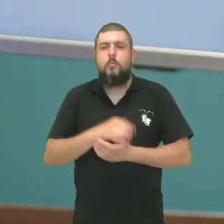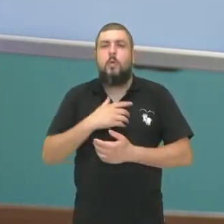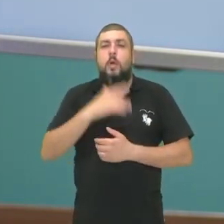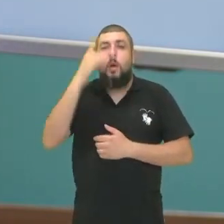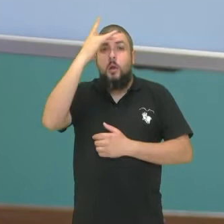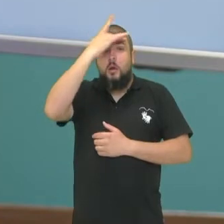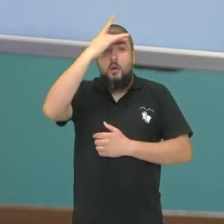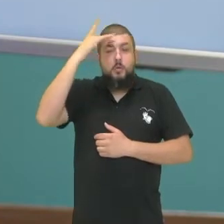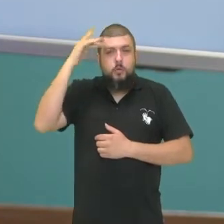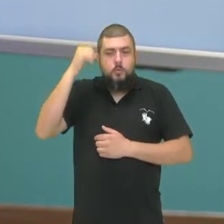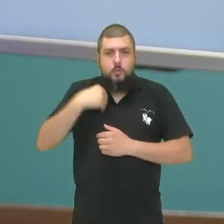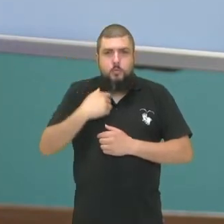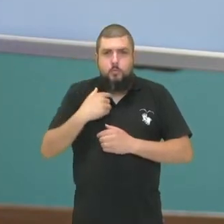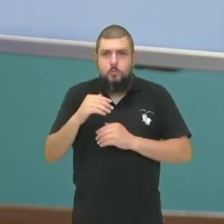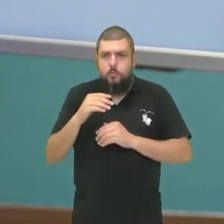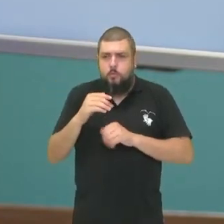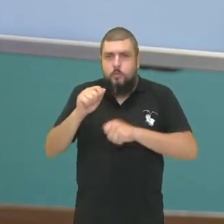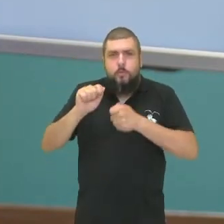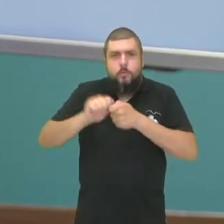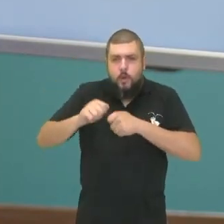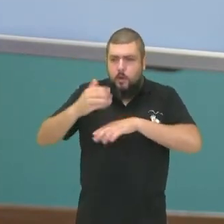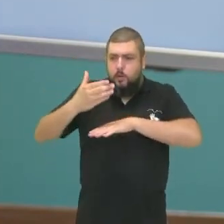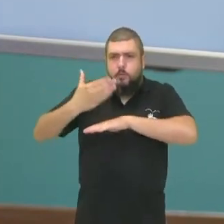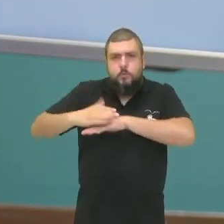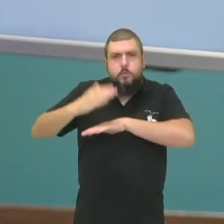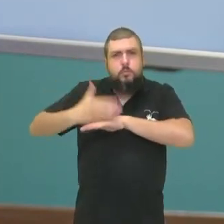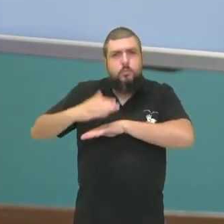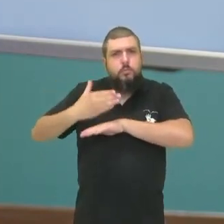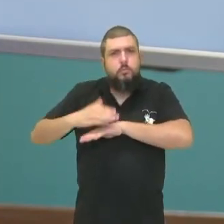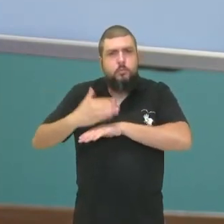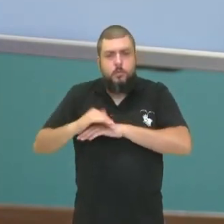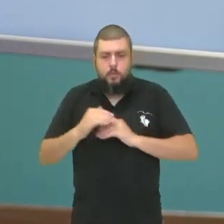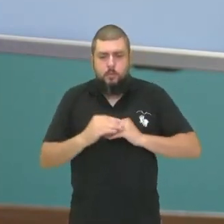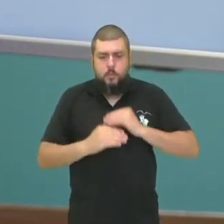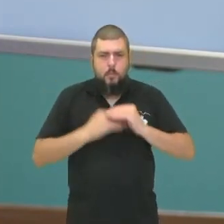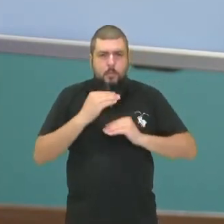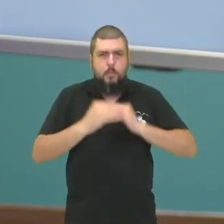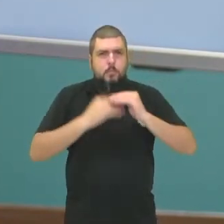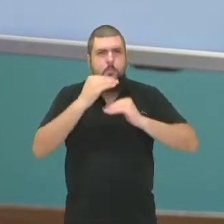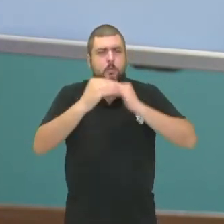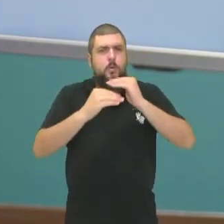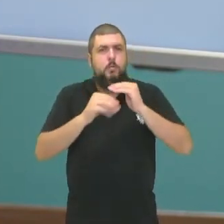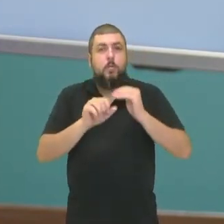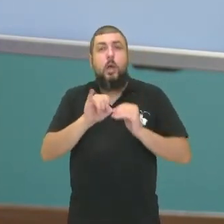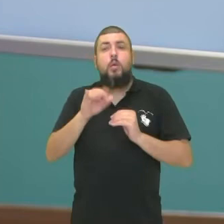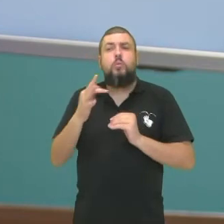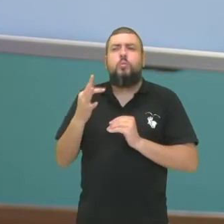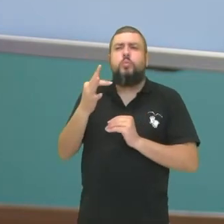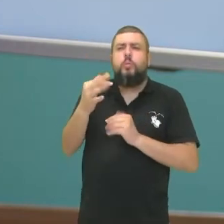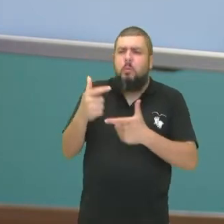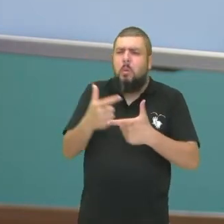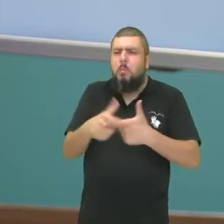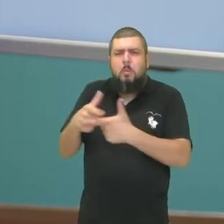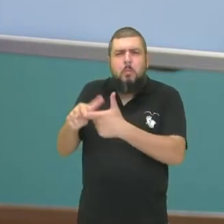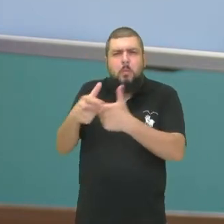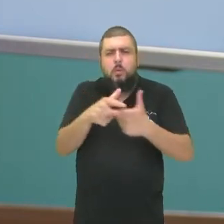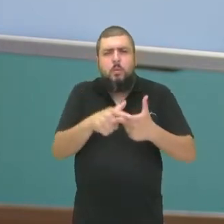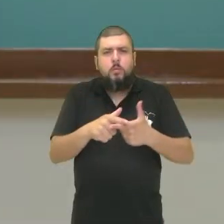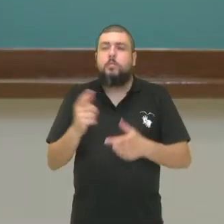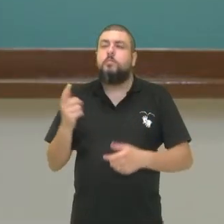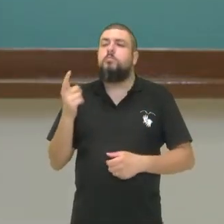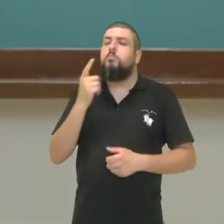estará apta a crescer bem mais desinibida e mais preparada a resolver conflitos relacionados ao seu meio